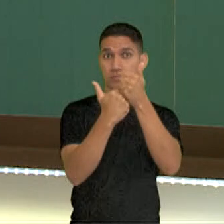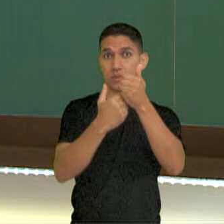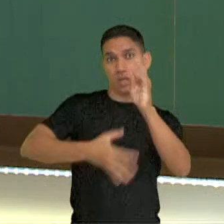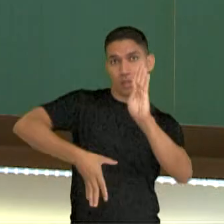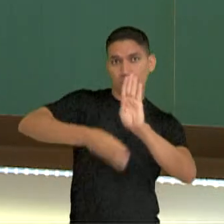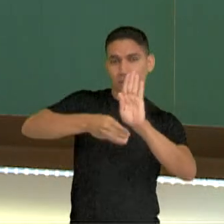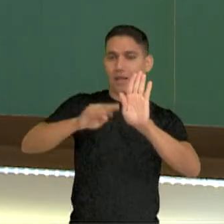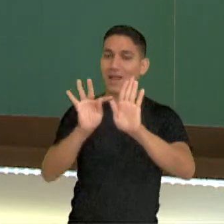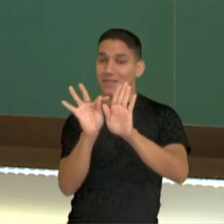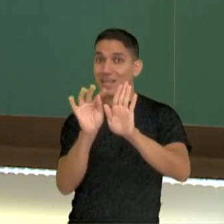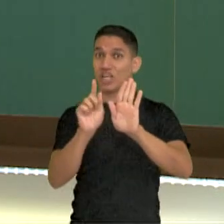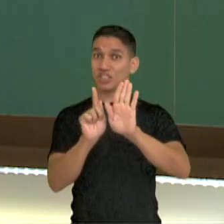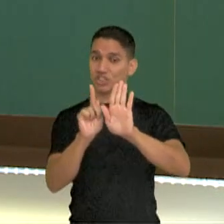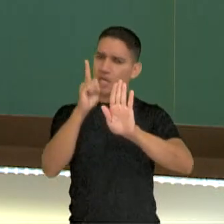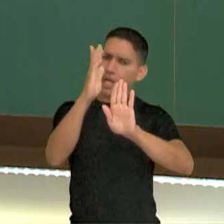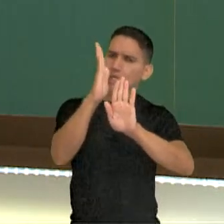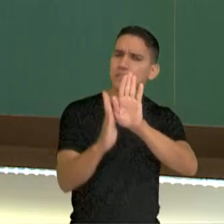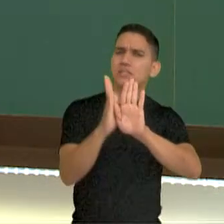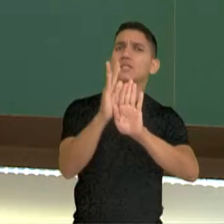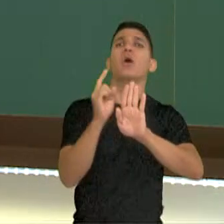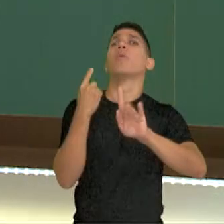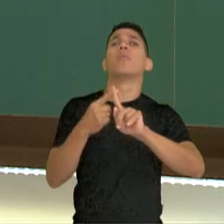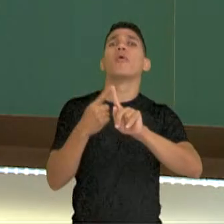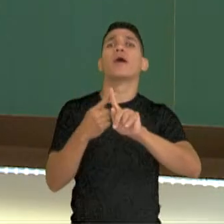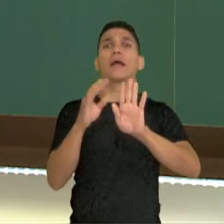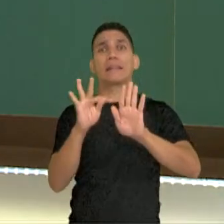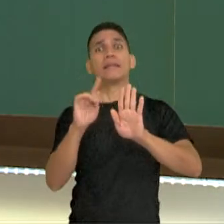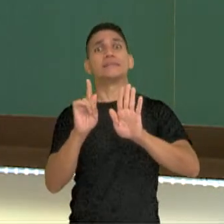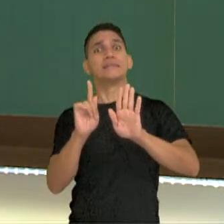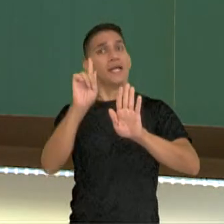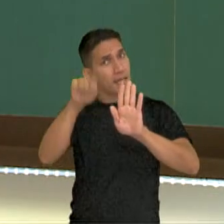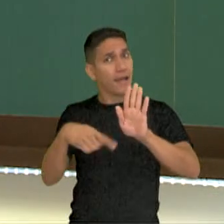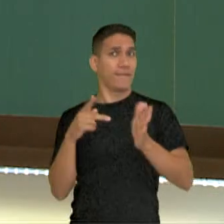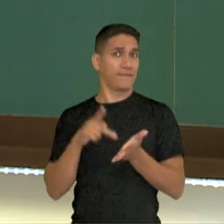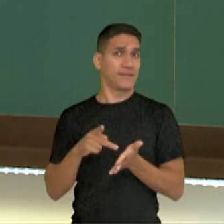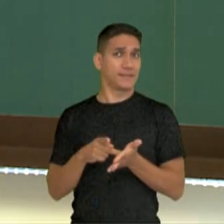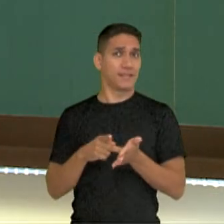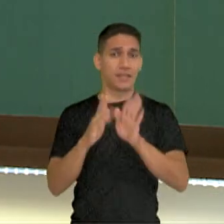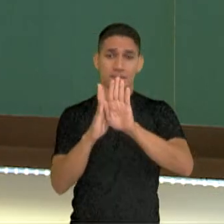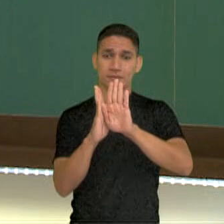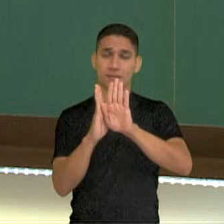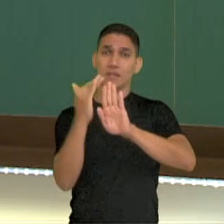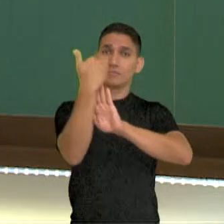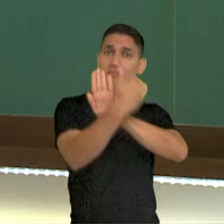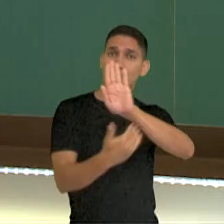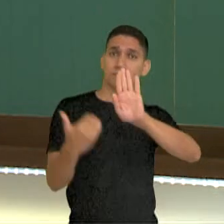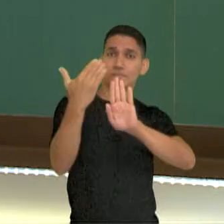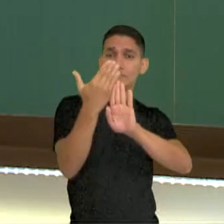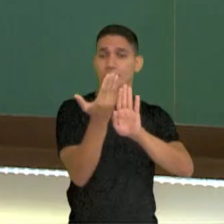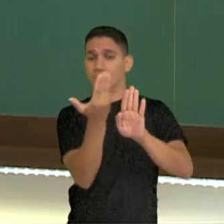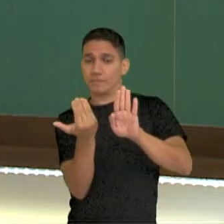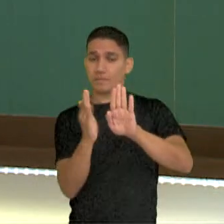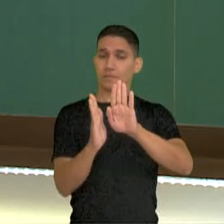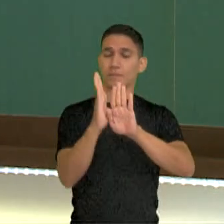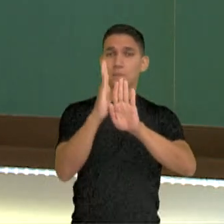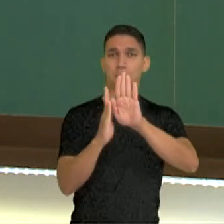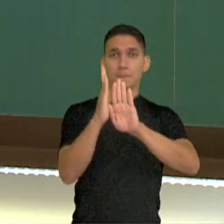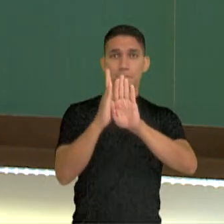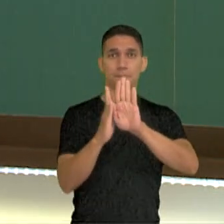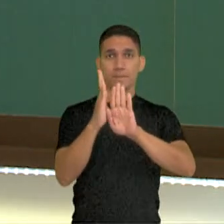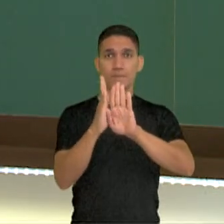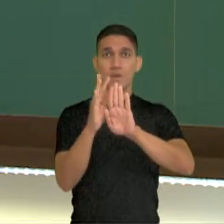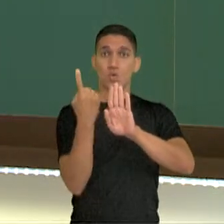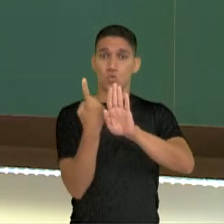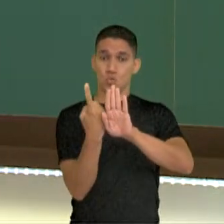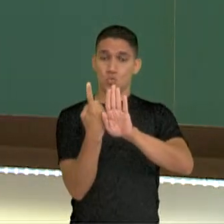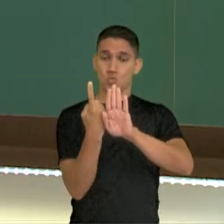reta tangente. Por que ela é tangente? Porque ela é de fato tangente à circunferência trigonométrica no ponto